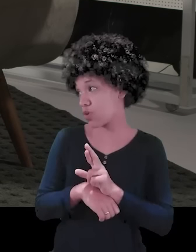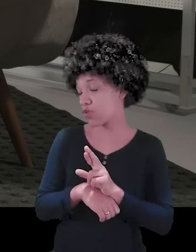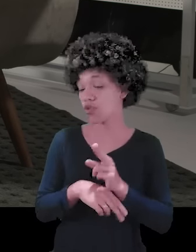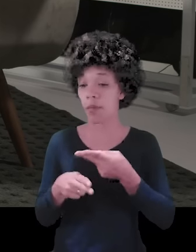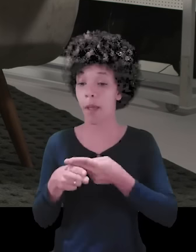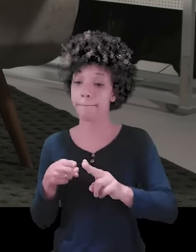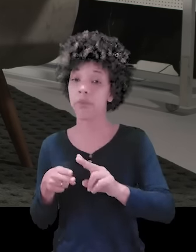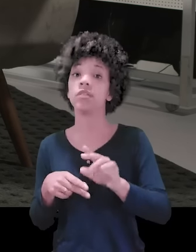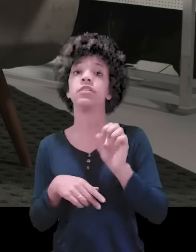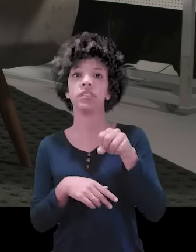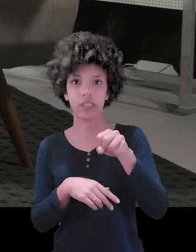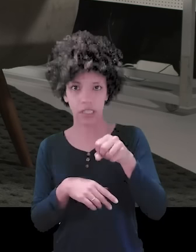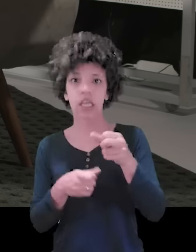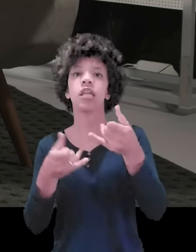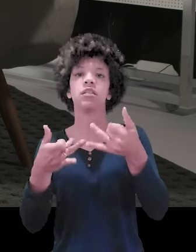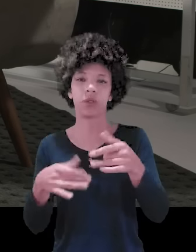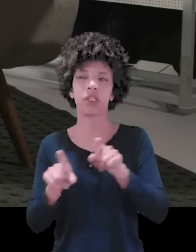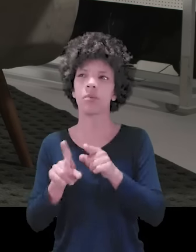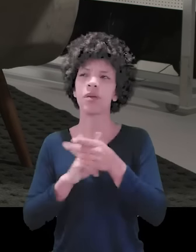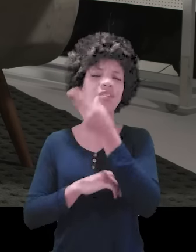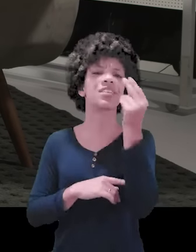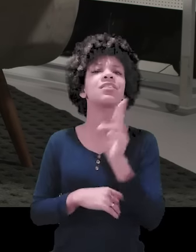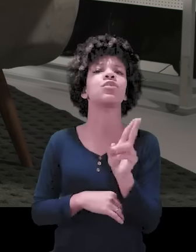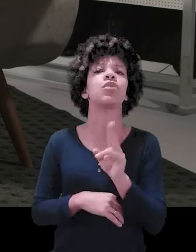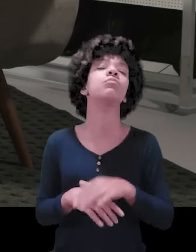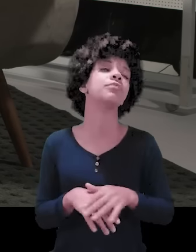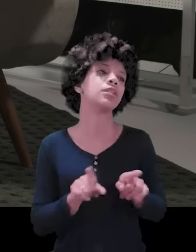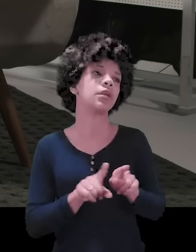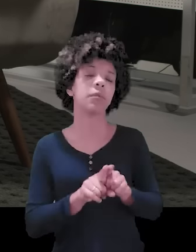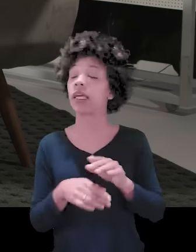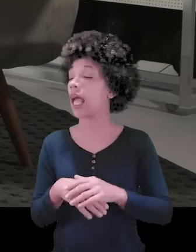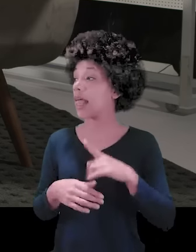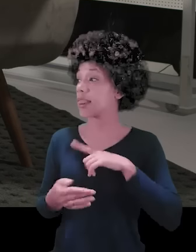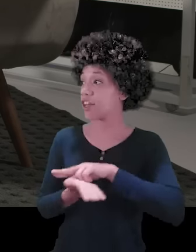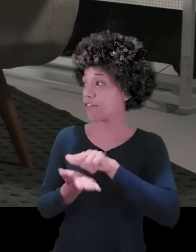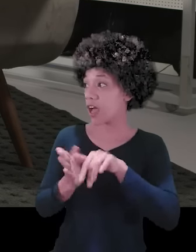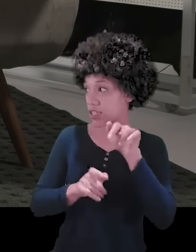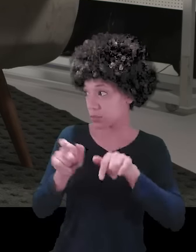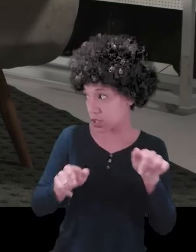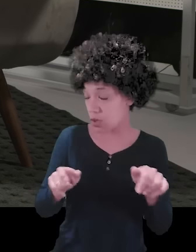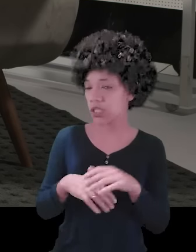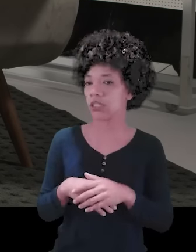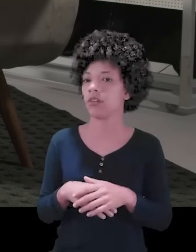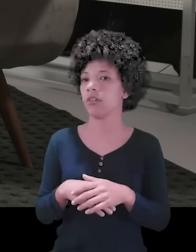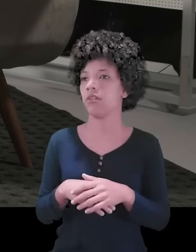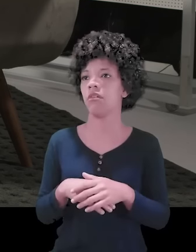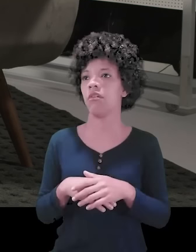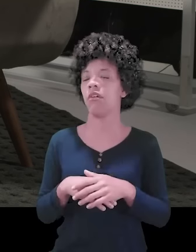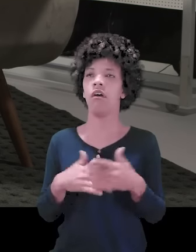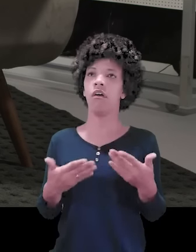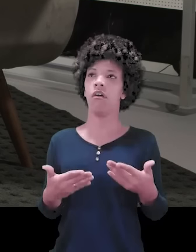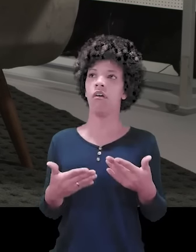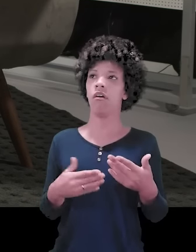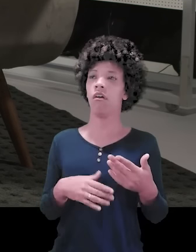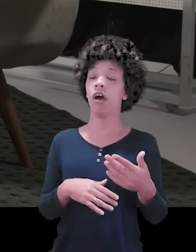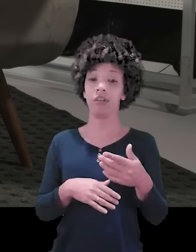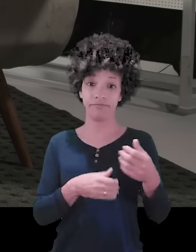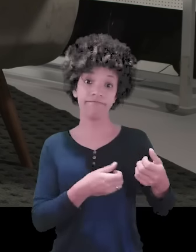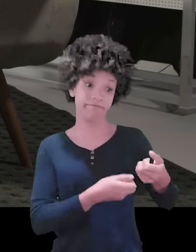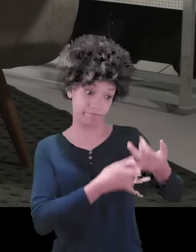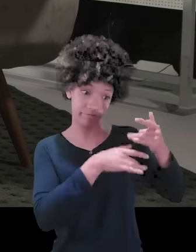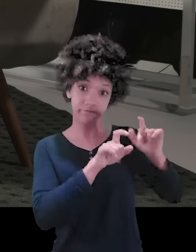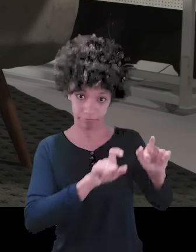veio falar de pornografia lembrancinha esqueci o nome dele também ele fala que tem muita gente que ele fala que o acordo com ela tá aqui